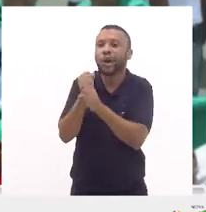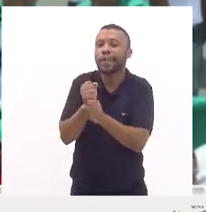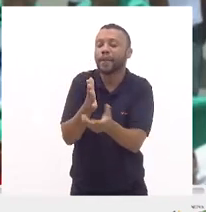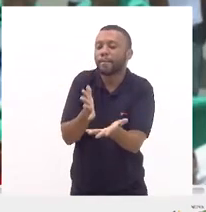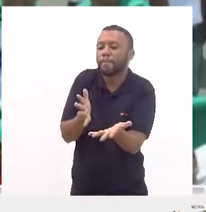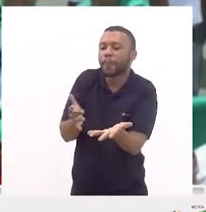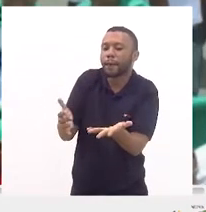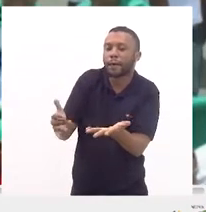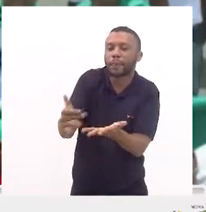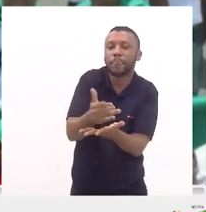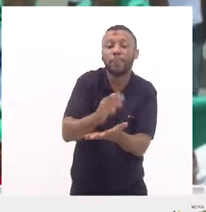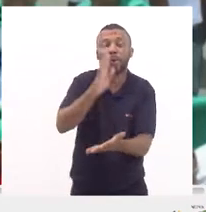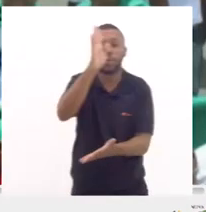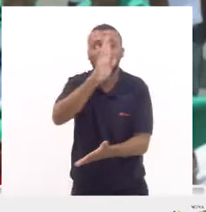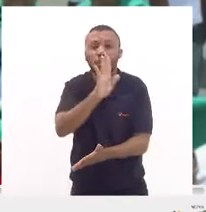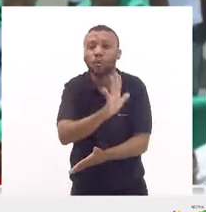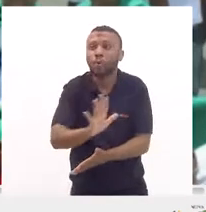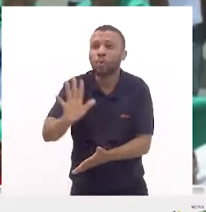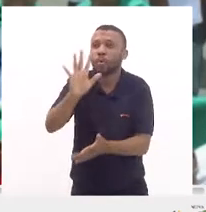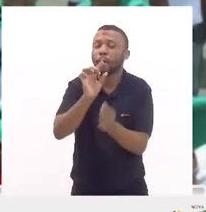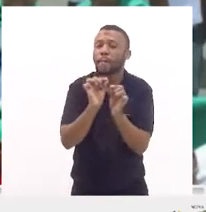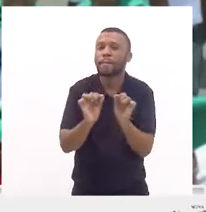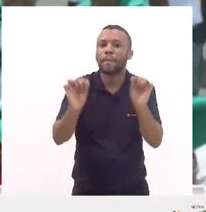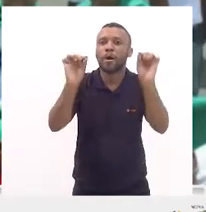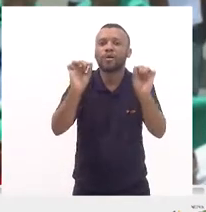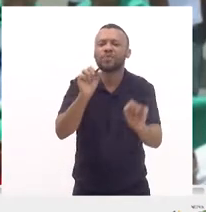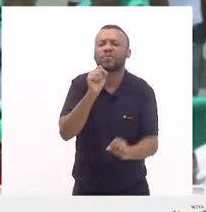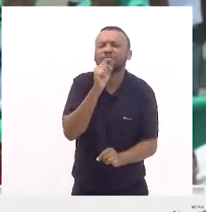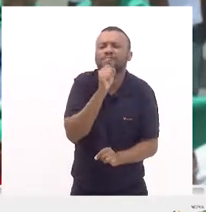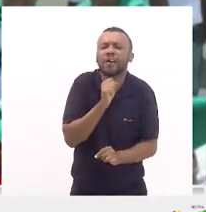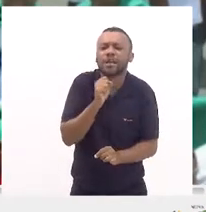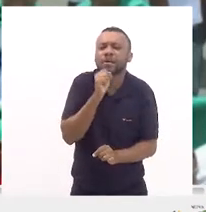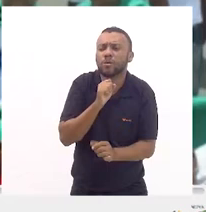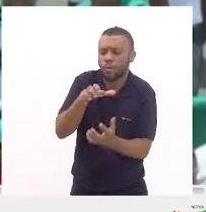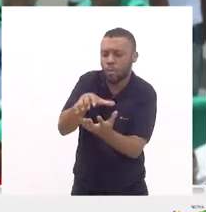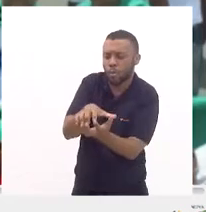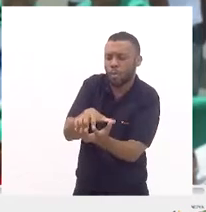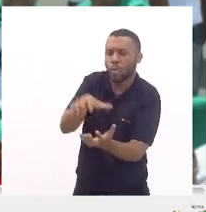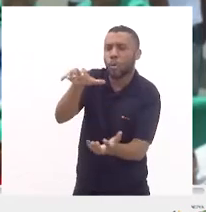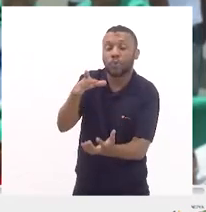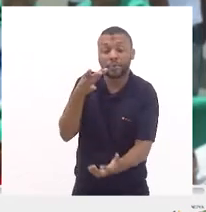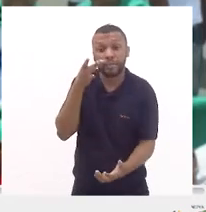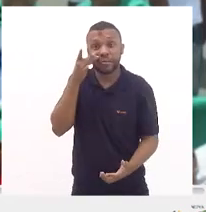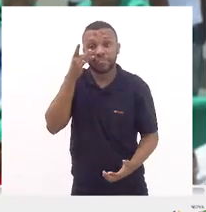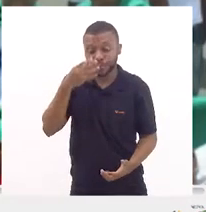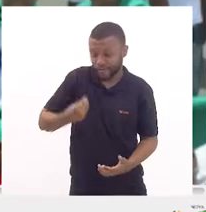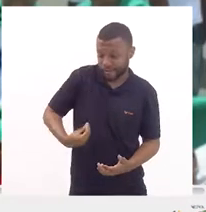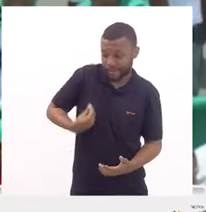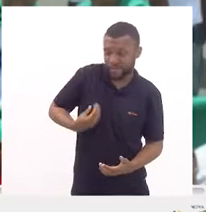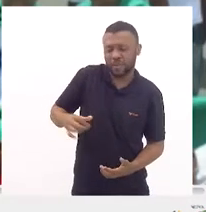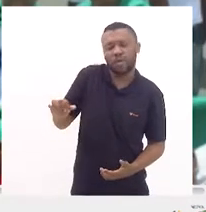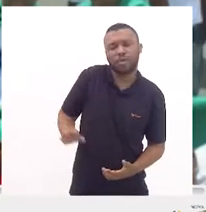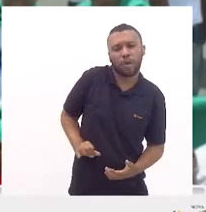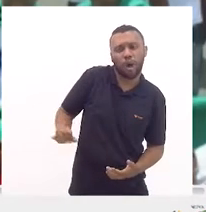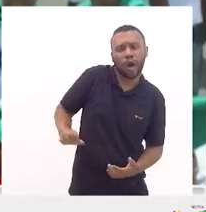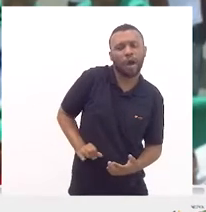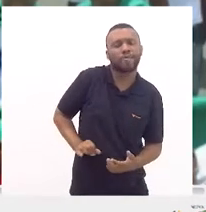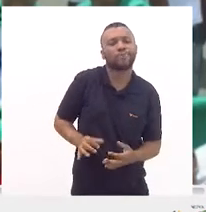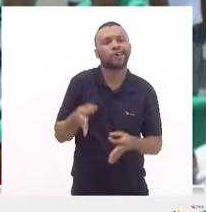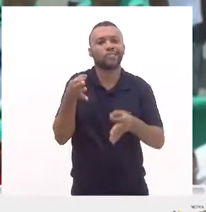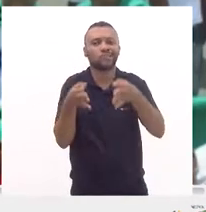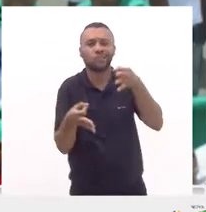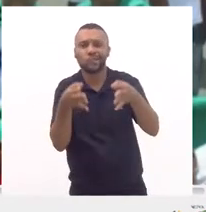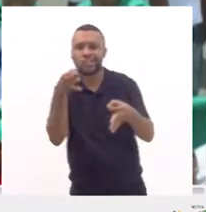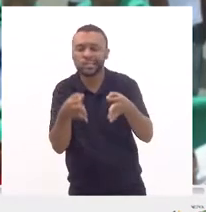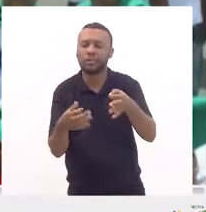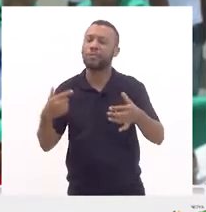país. Nossos velhinhos, que com seu testemunho vivo de sofrimento, injustiças e muito